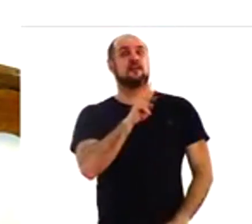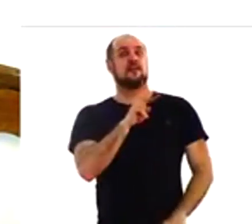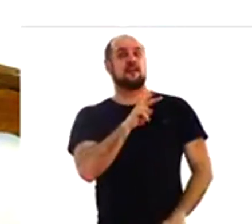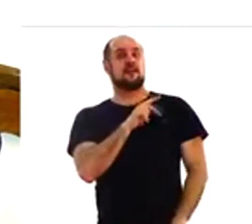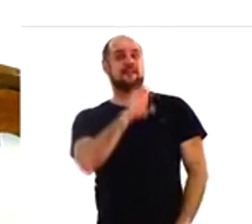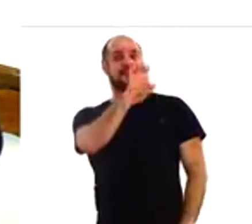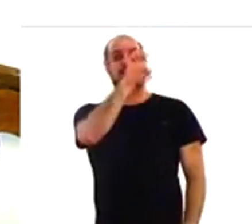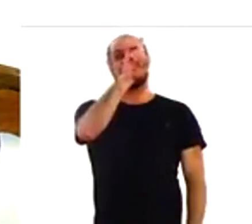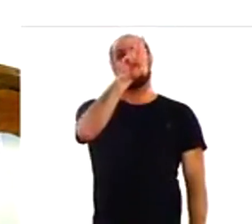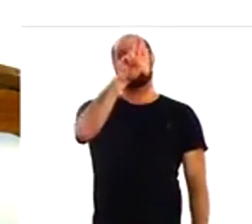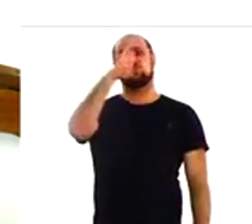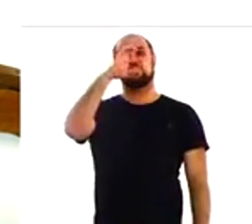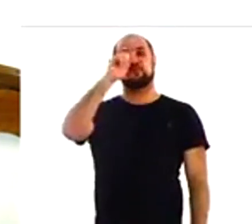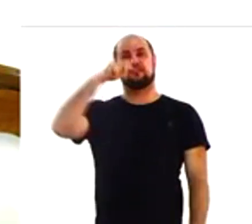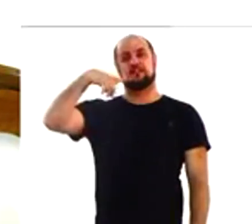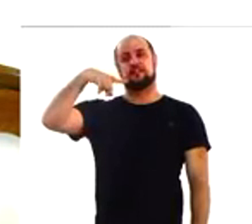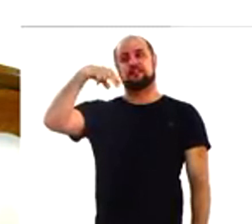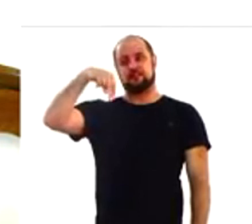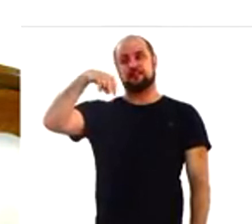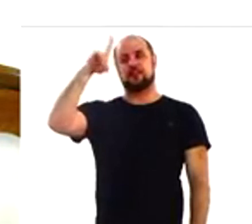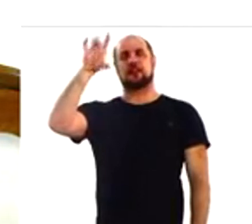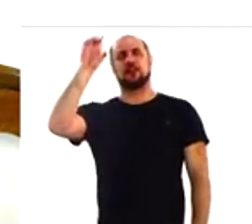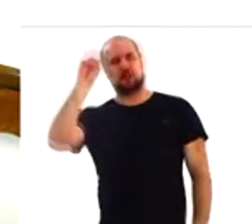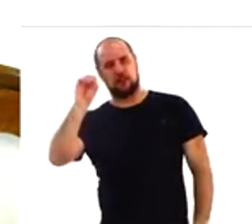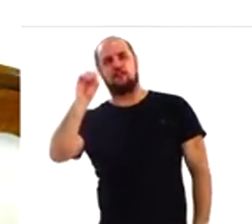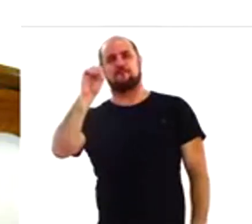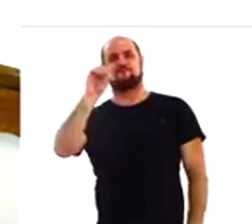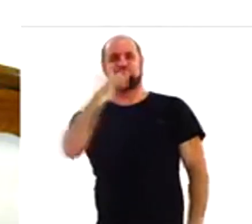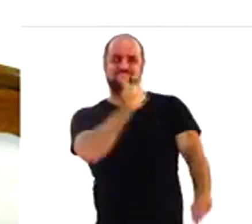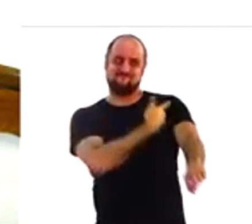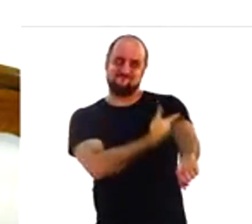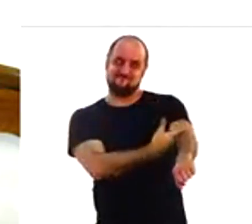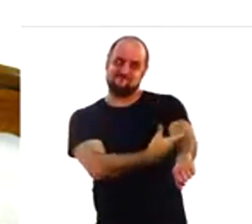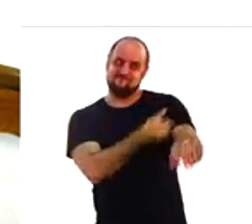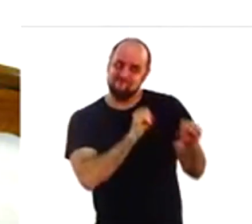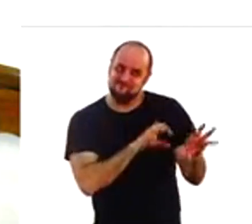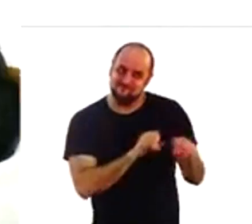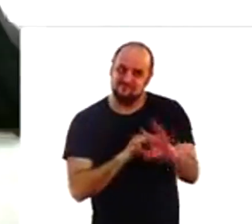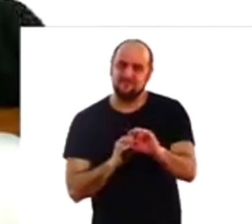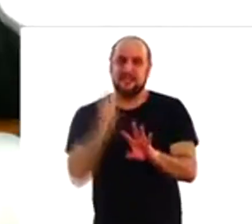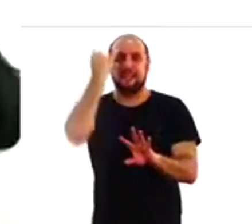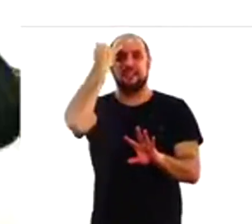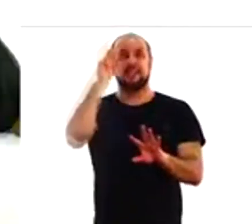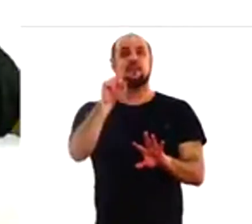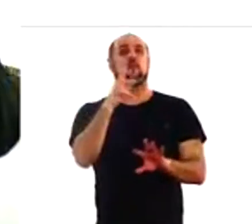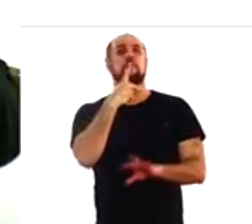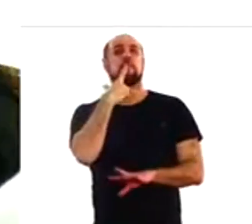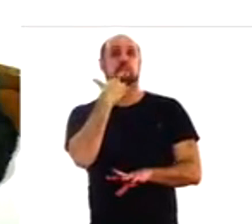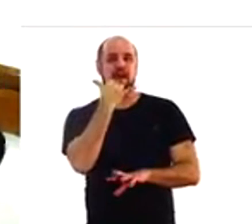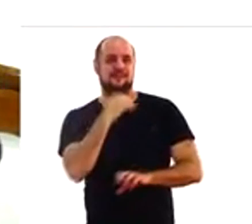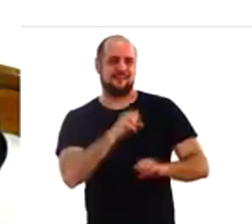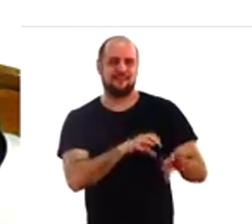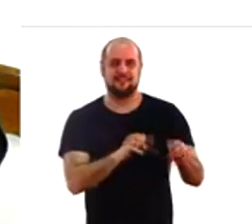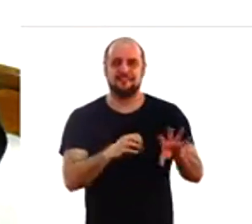educando-nos. Essa palavra também, quando foi escrita, ela foi escrita para dar uma ideia de ensino paternal, como um pai ensinando